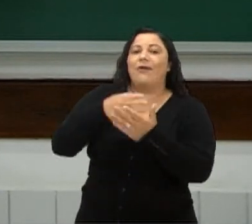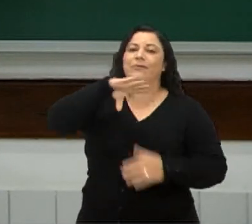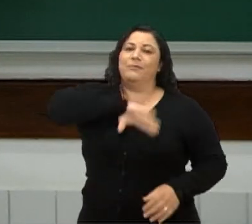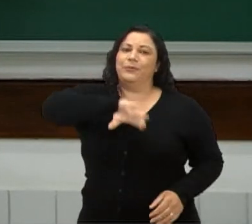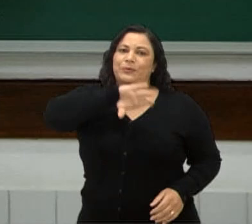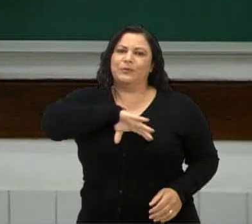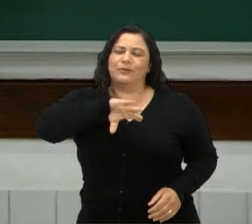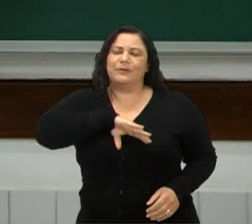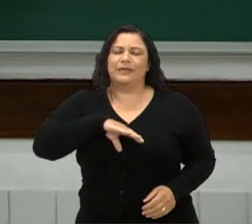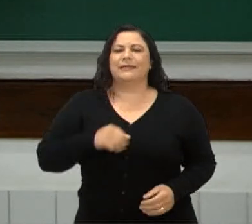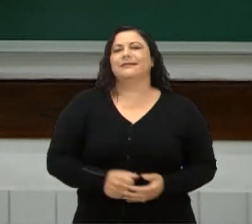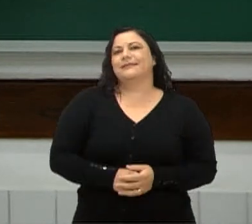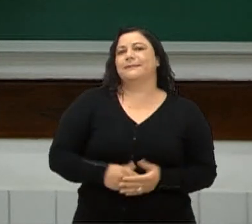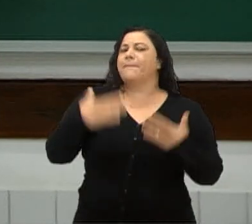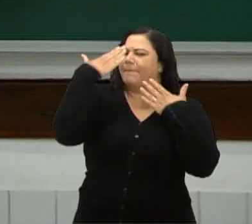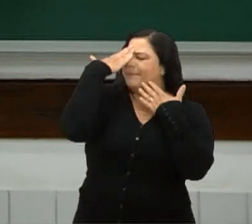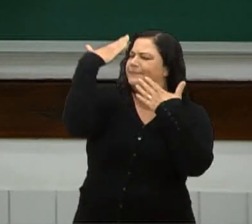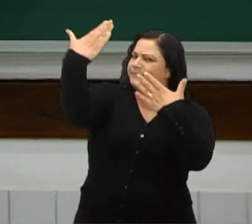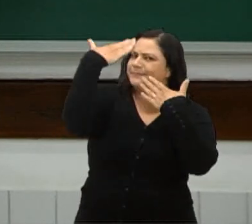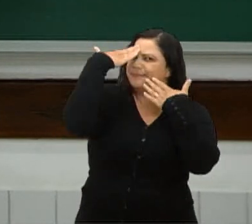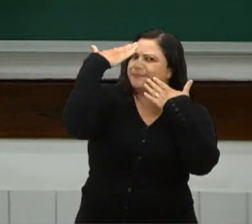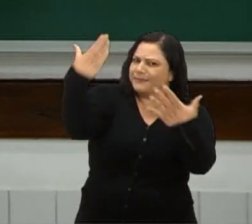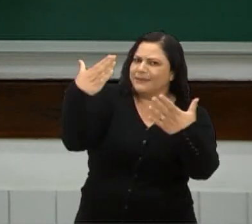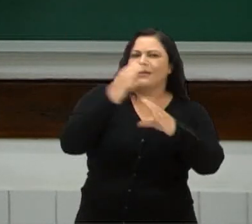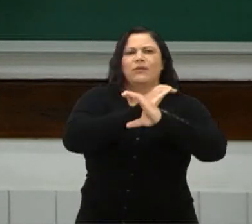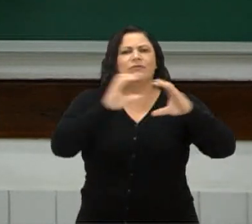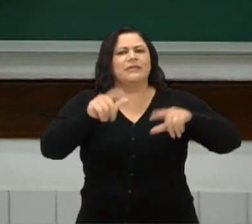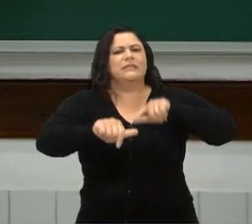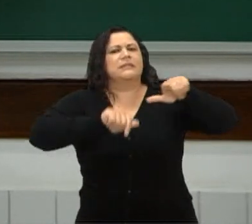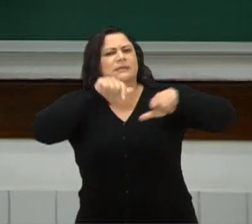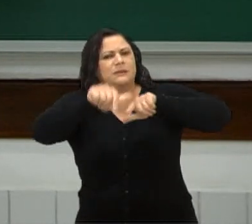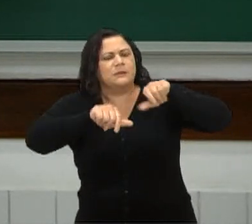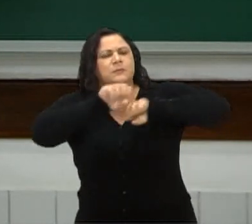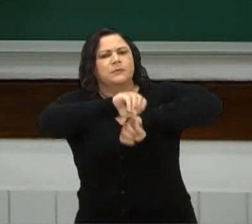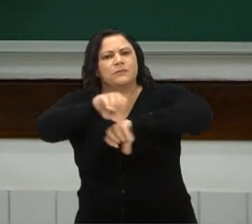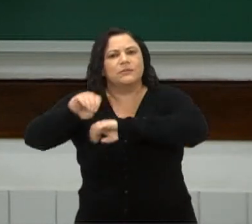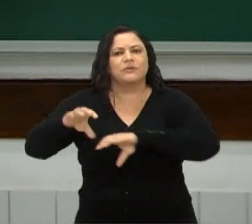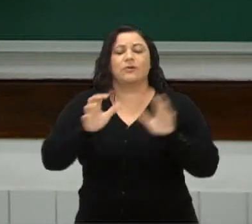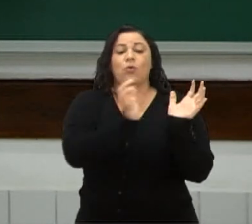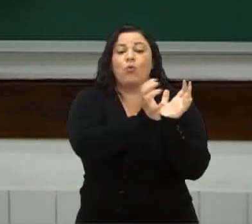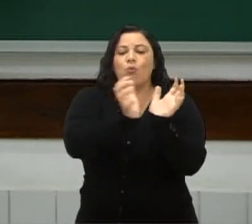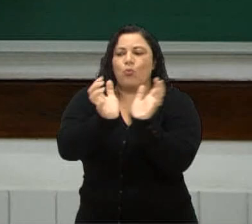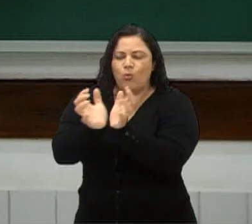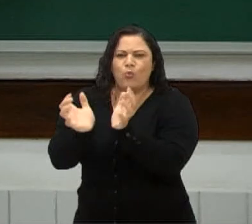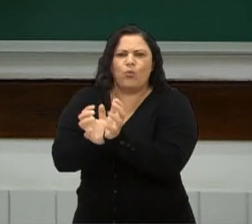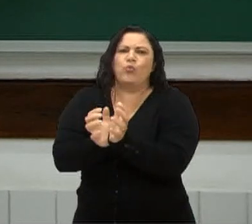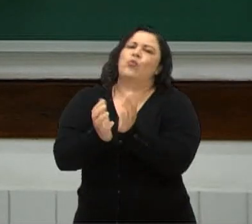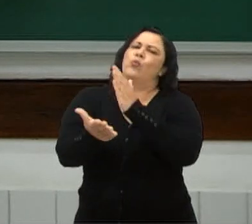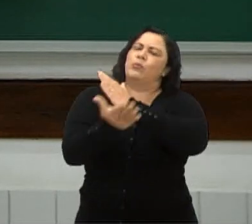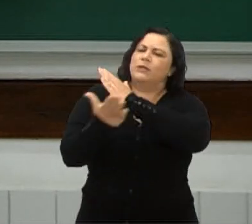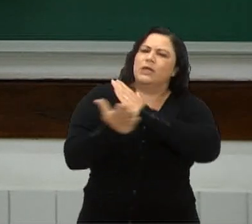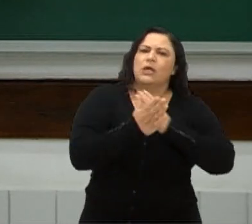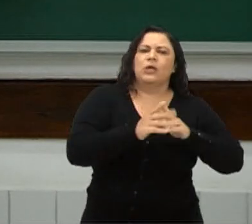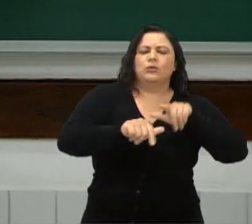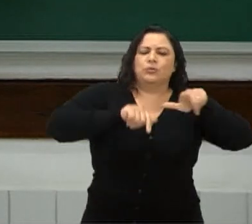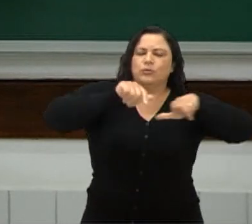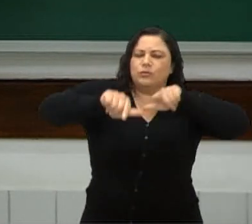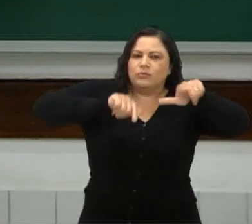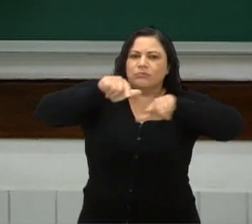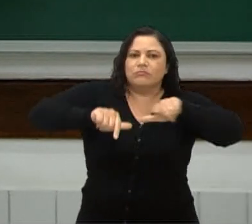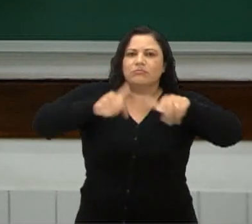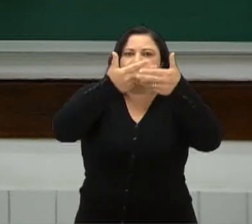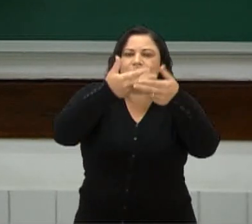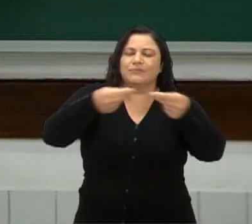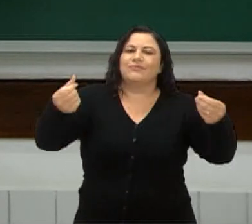cumprimentá-los e agradecê-los pela confiança no nosso trabalho. Quero cumprimentar a equipe aqui que ajuda demais o nosso trabalho todo para essa aula de qualidade a